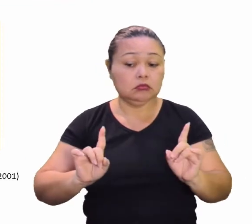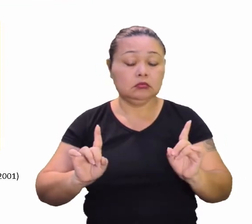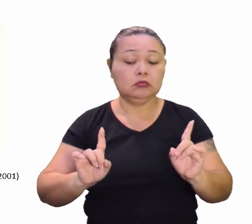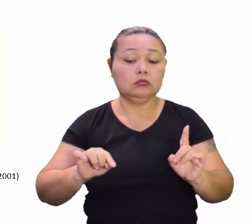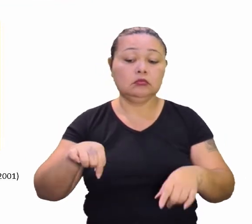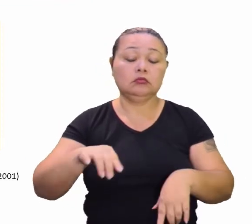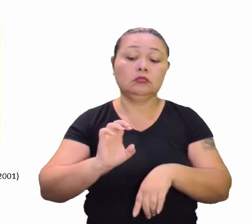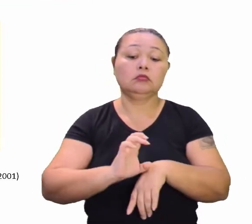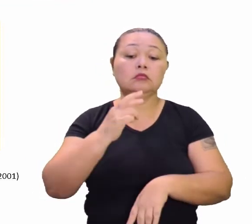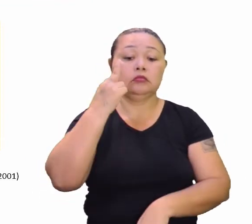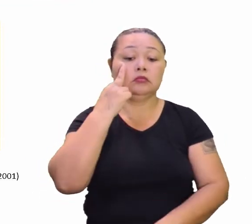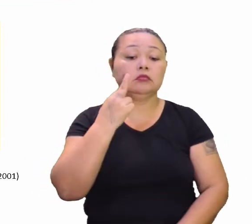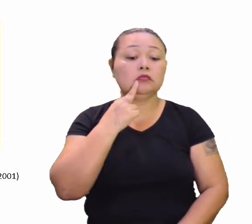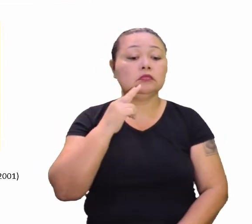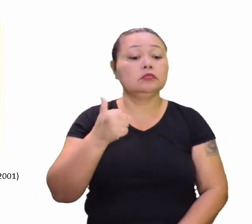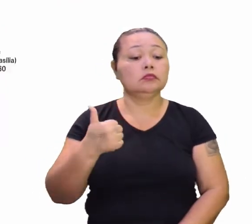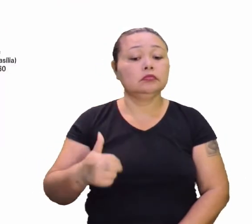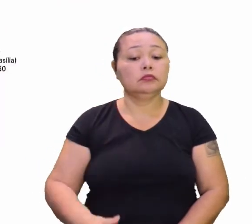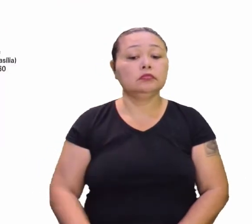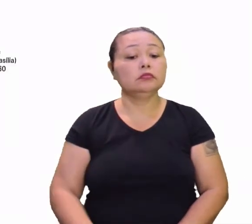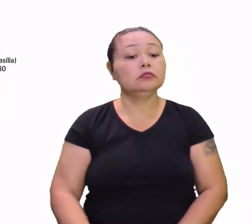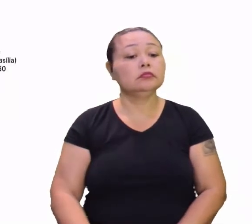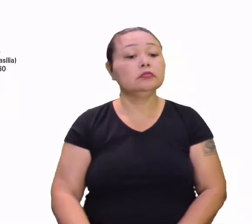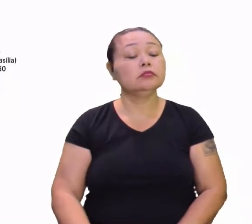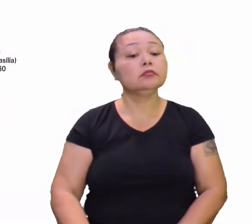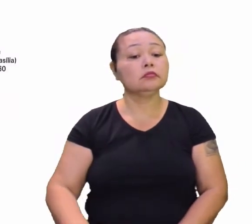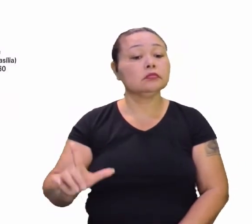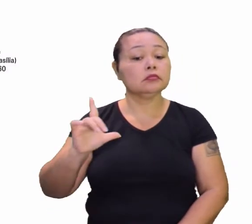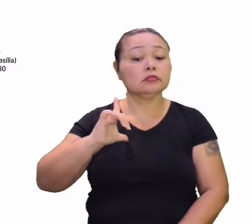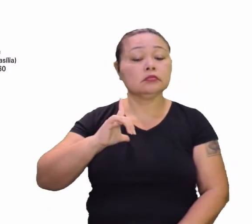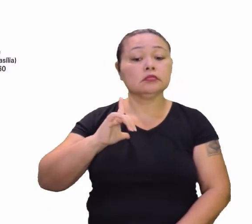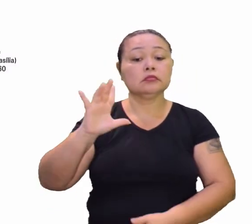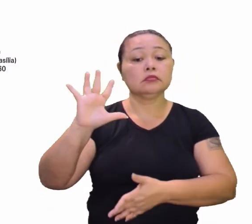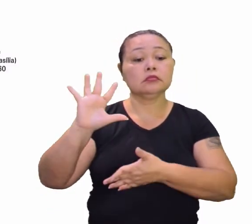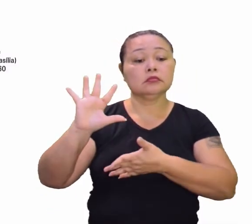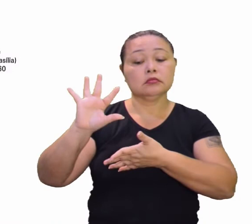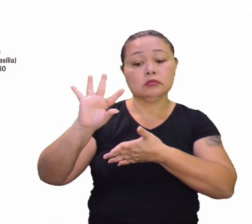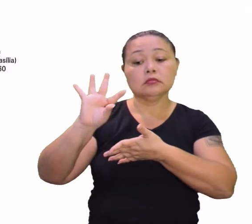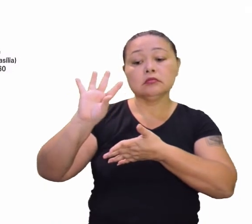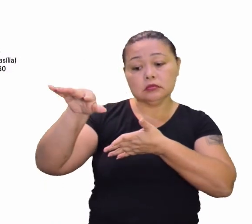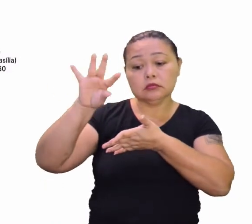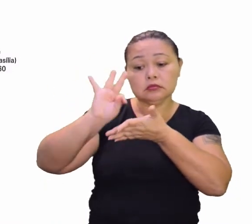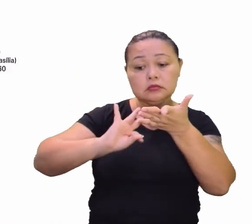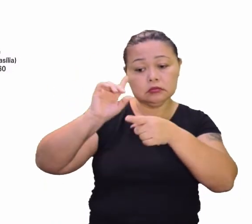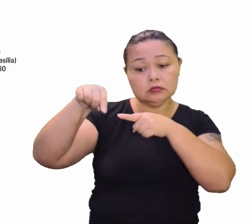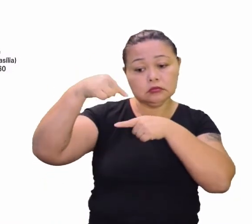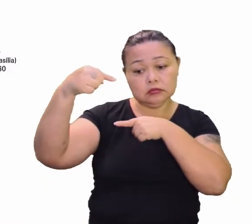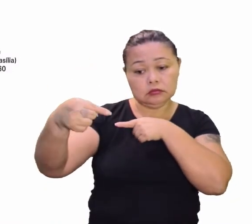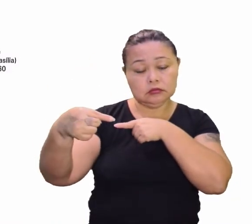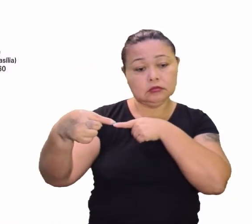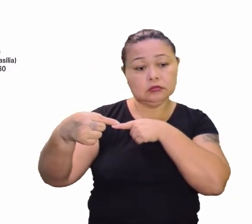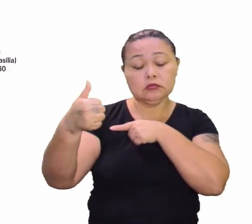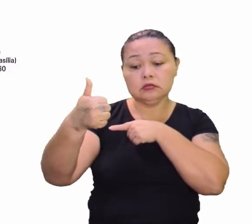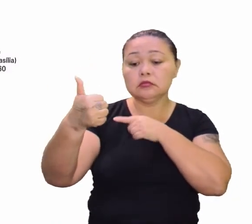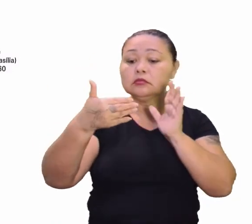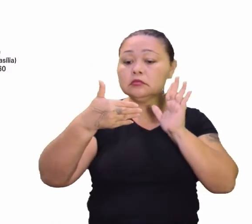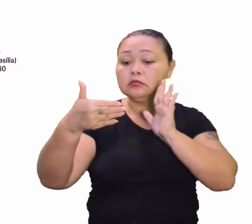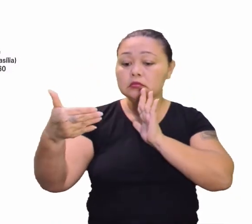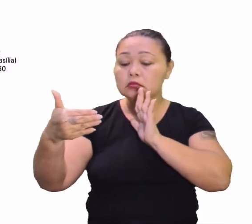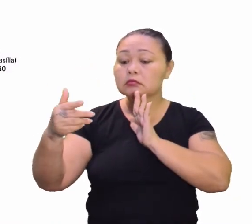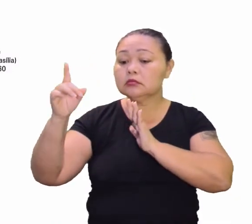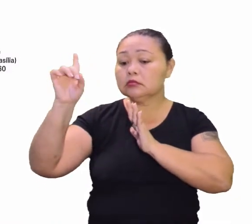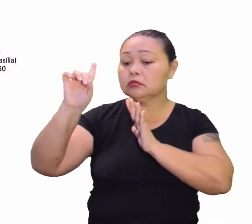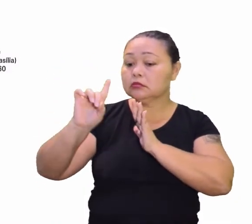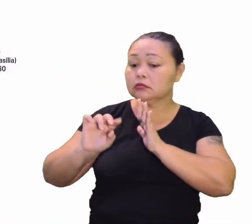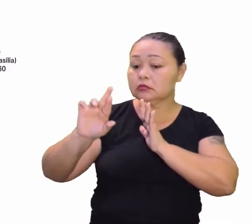pessoas aqui em Rondônia, né? Fechou. Então, são textos para a base do aluno depois, né? Então, depois desse primeiro contingente de